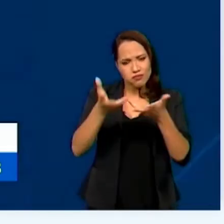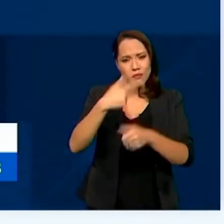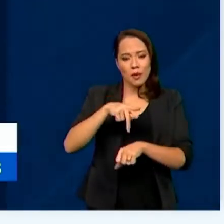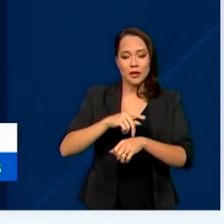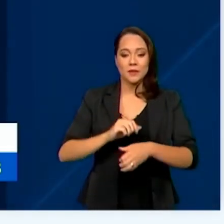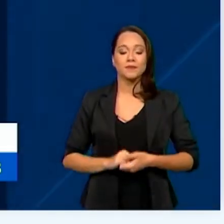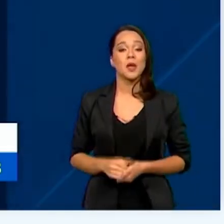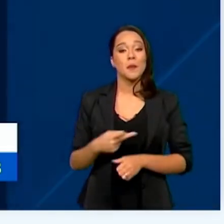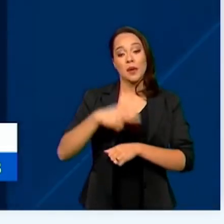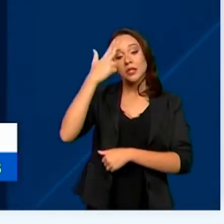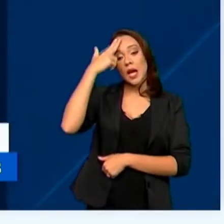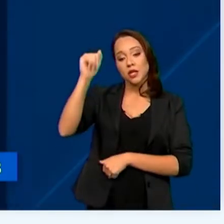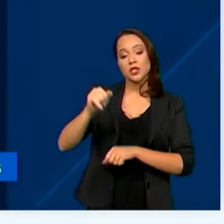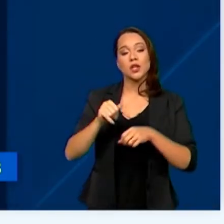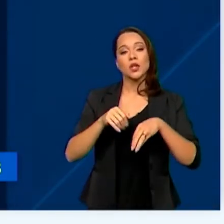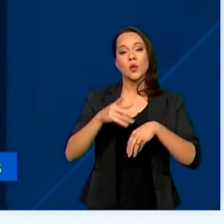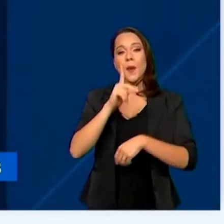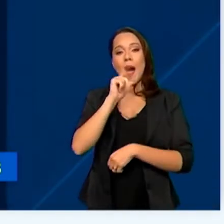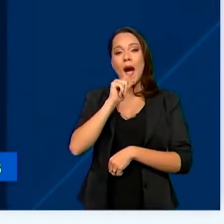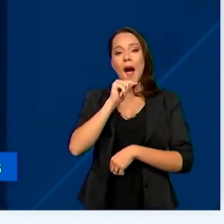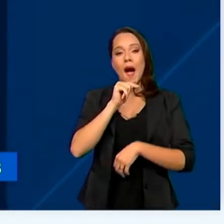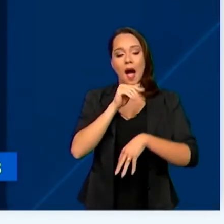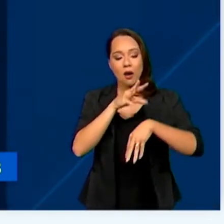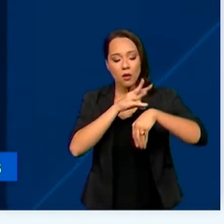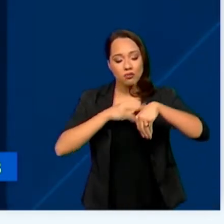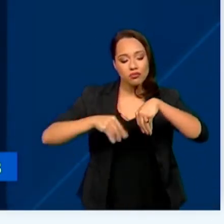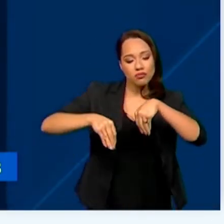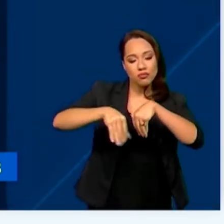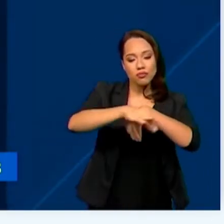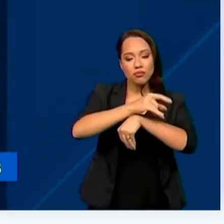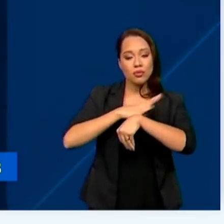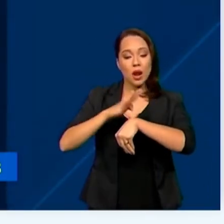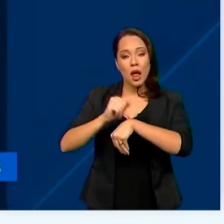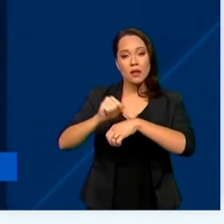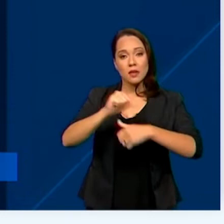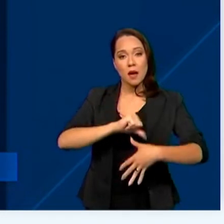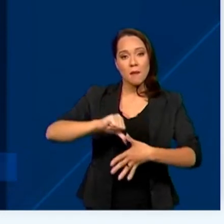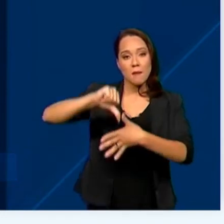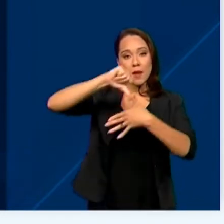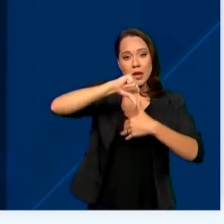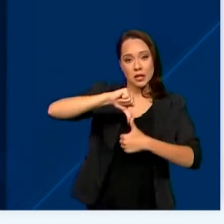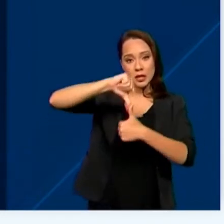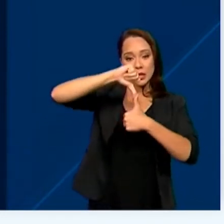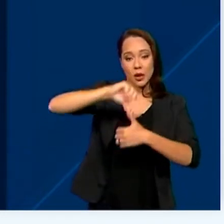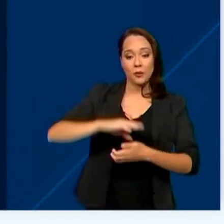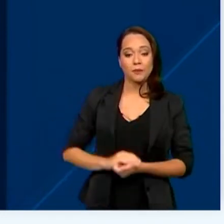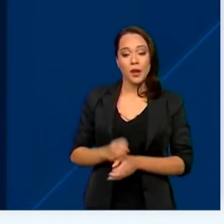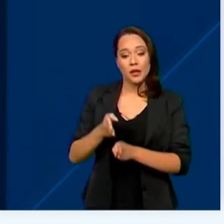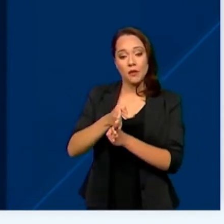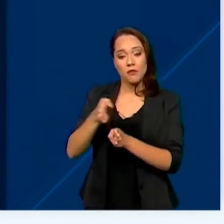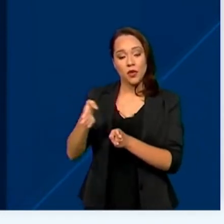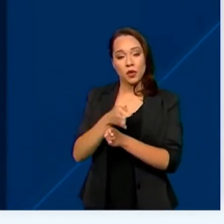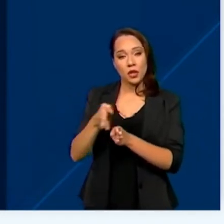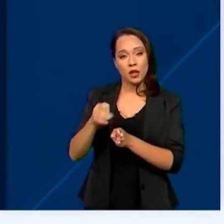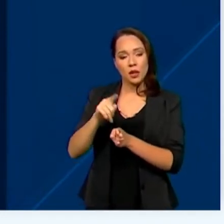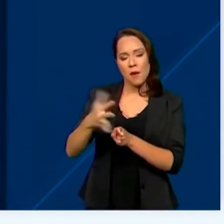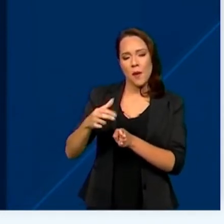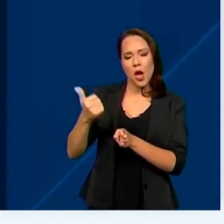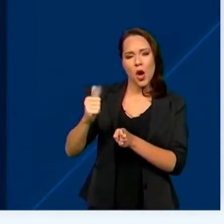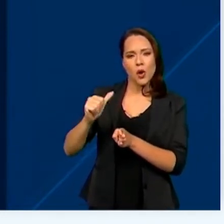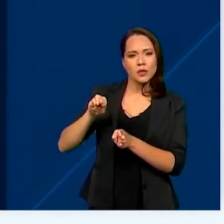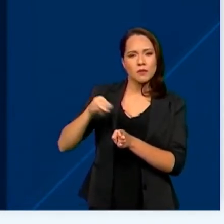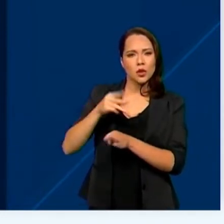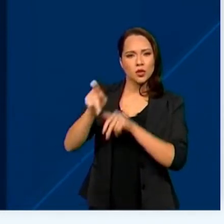O Haiti fica na ilha Hispaniola, na América Central. Faz fronteira com a República Dominicana e tem pouco mais de 11 milhões